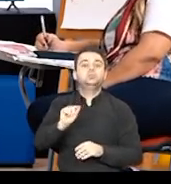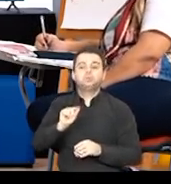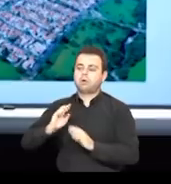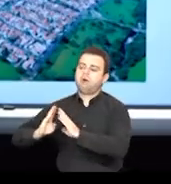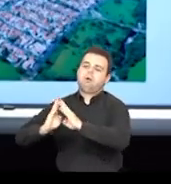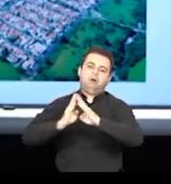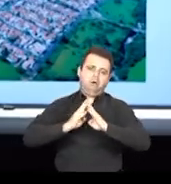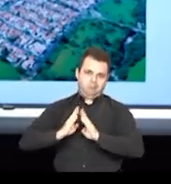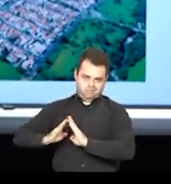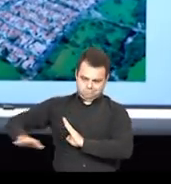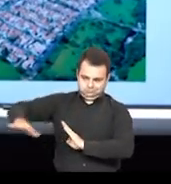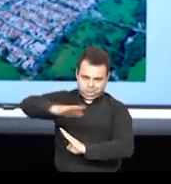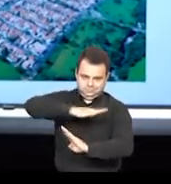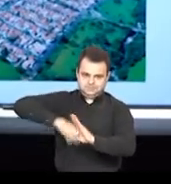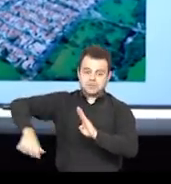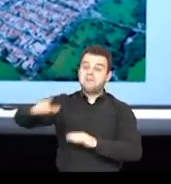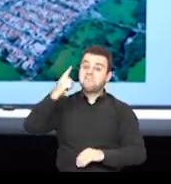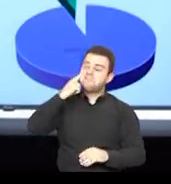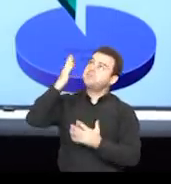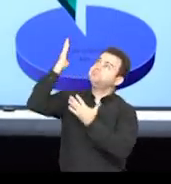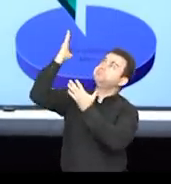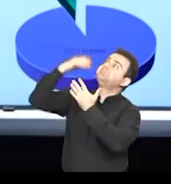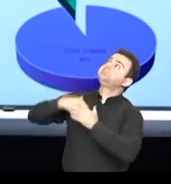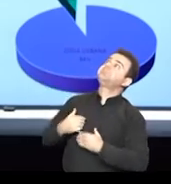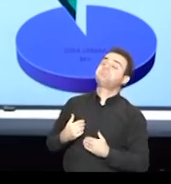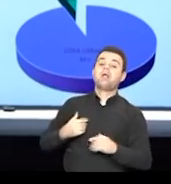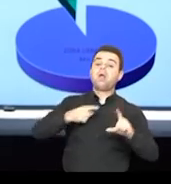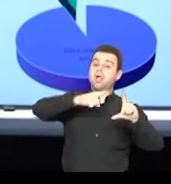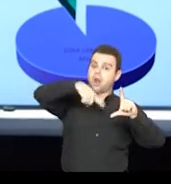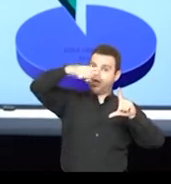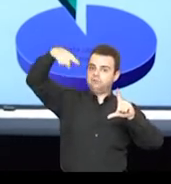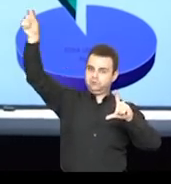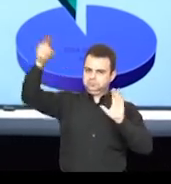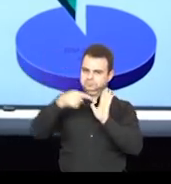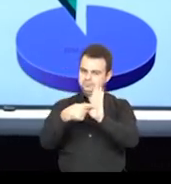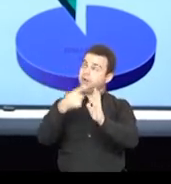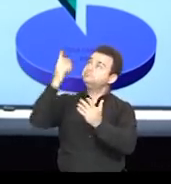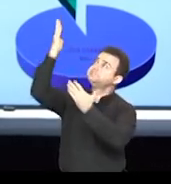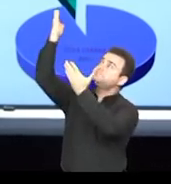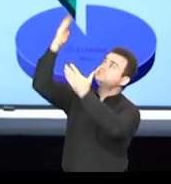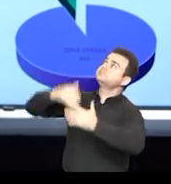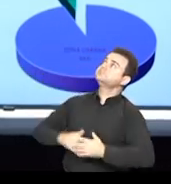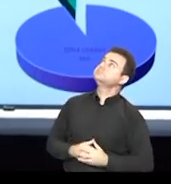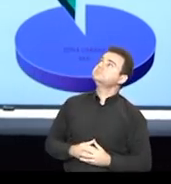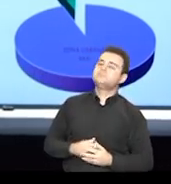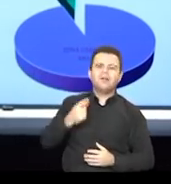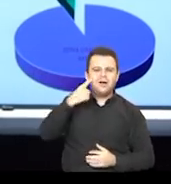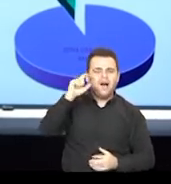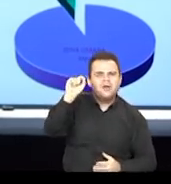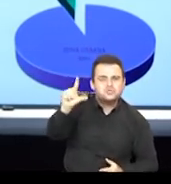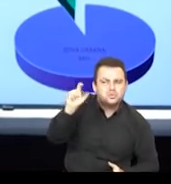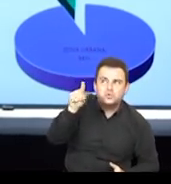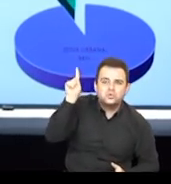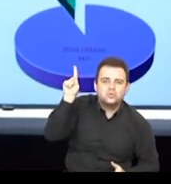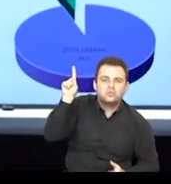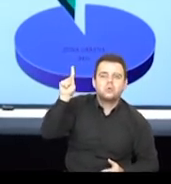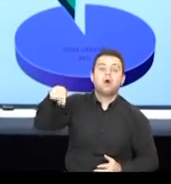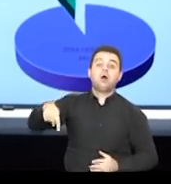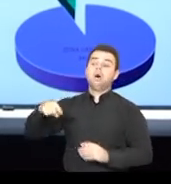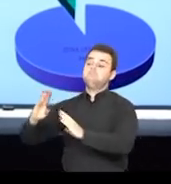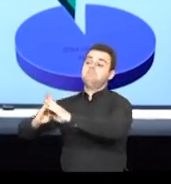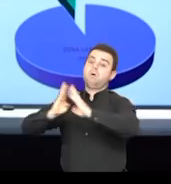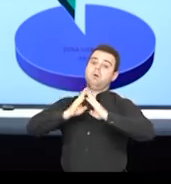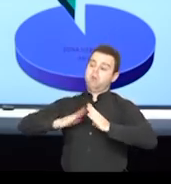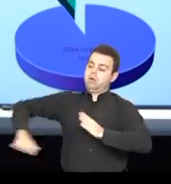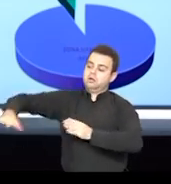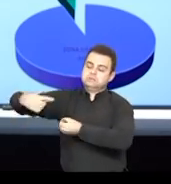cidade. Vamos ver aqui agora um gráfico. A parte azul representa a população urbana de São José do